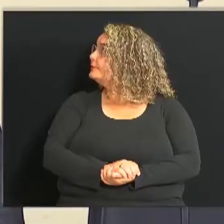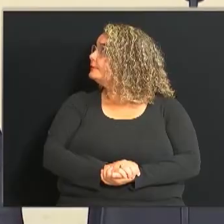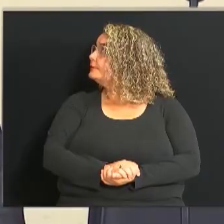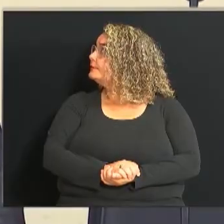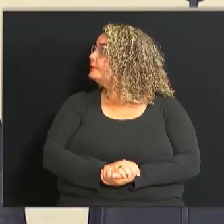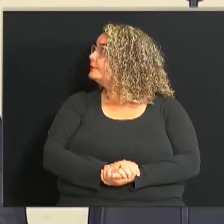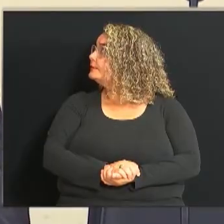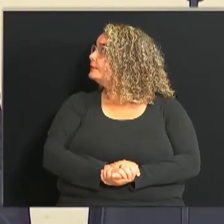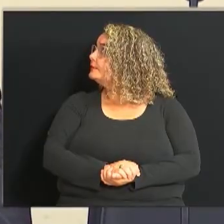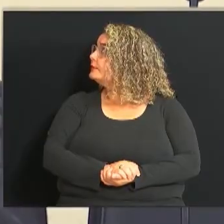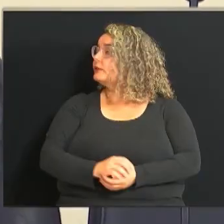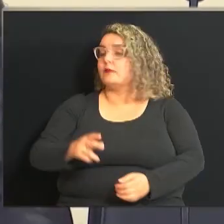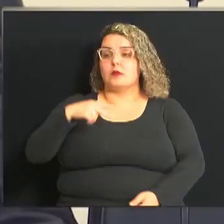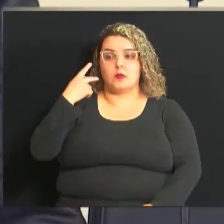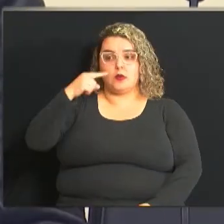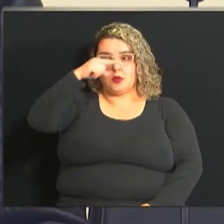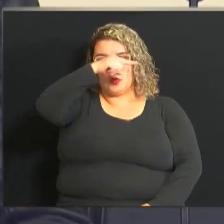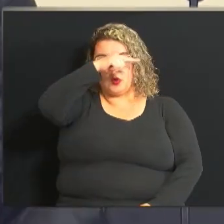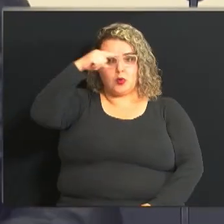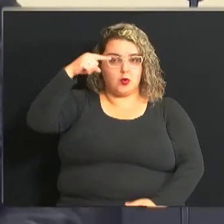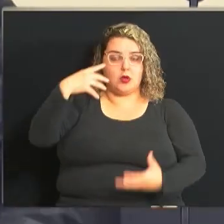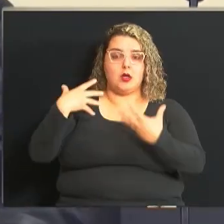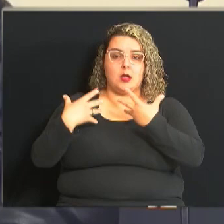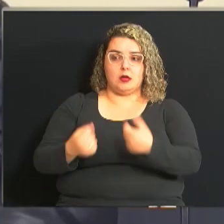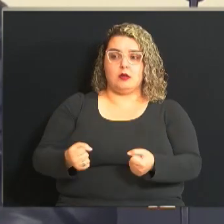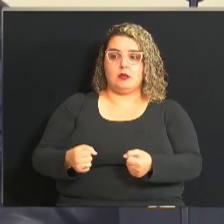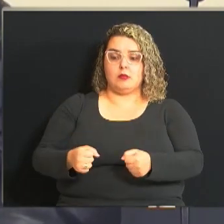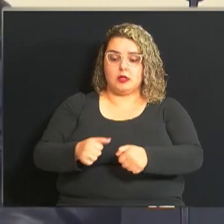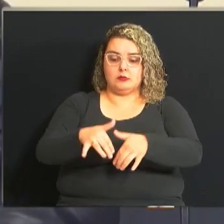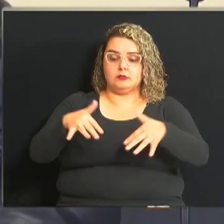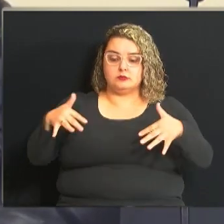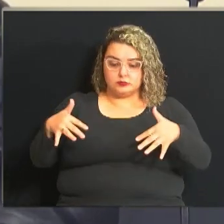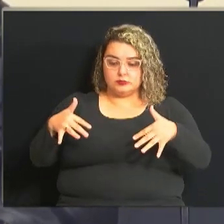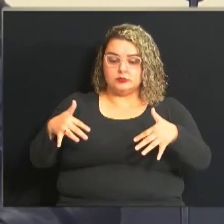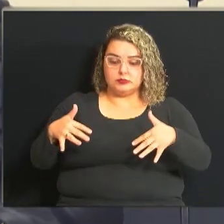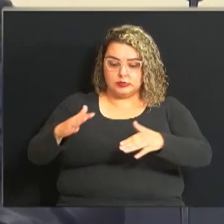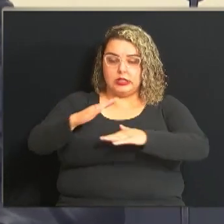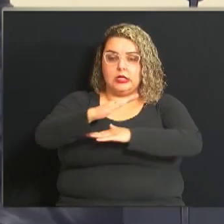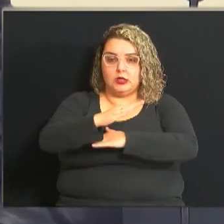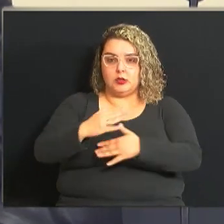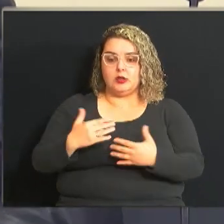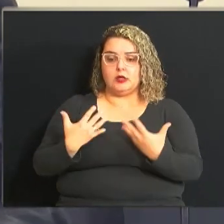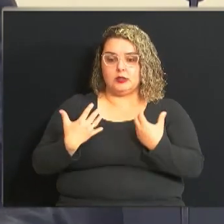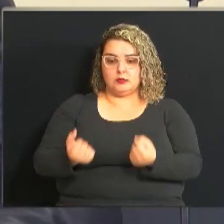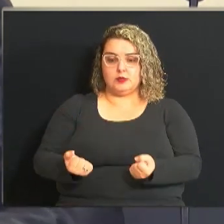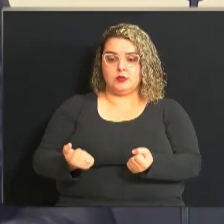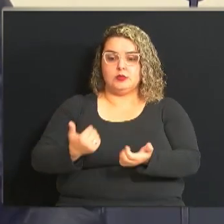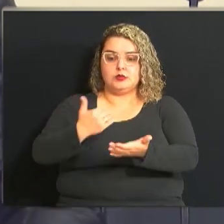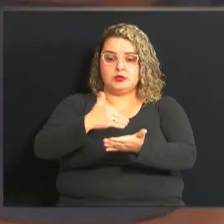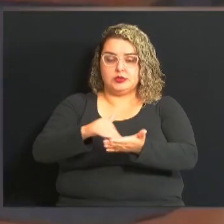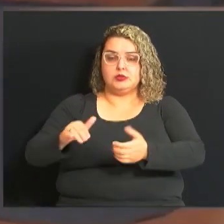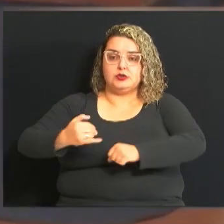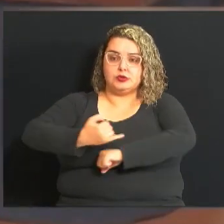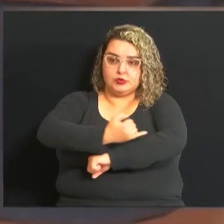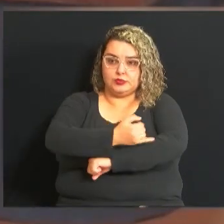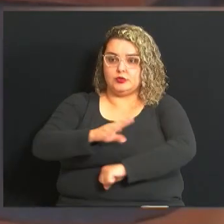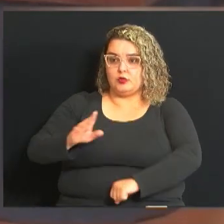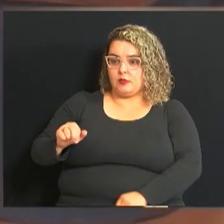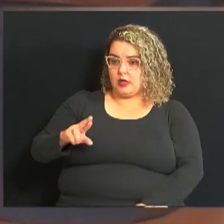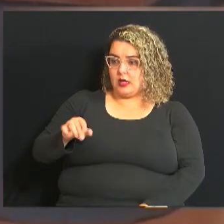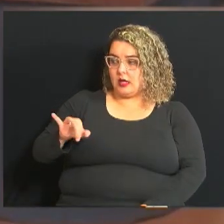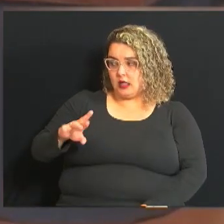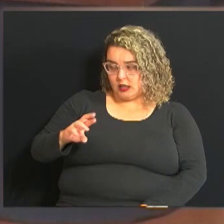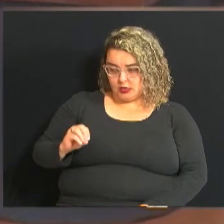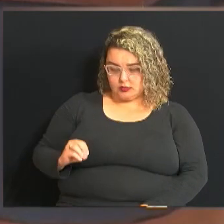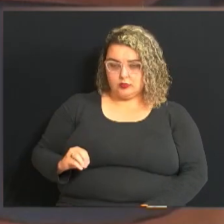O vereador Otto Alejandro recebeu no plenário da Câmara o secretário municipal de Infraestrutura, Carlos Barreiro. Ele